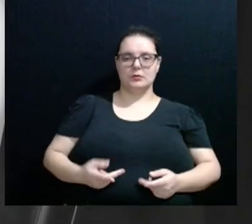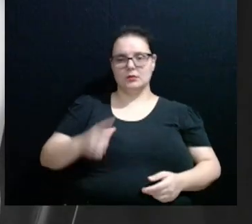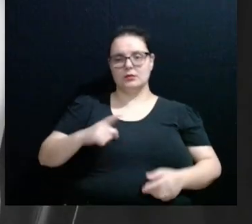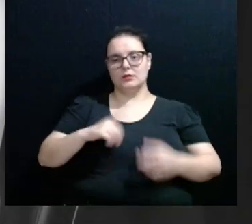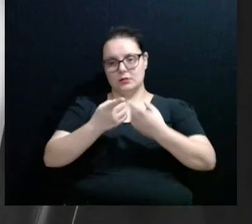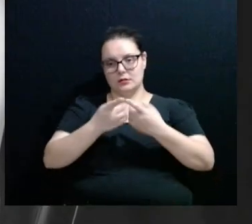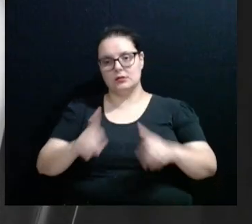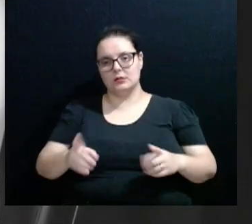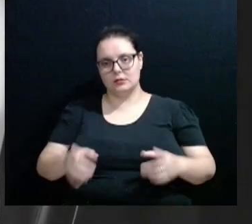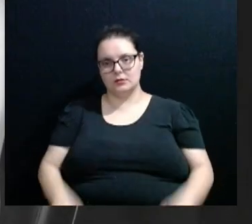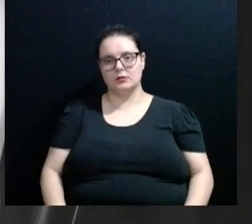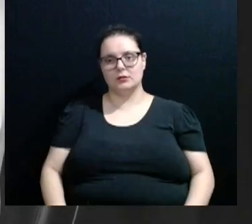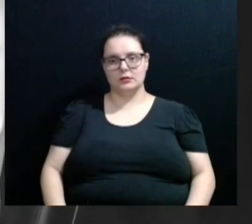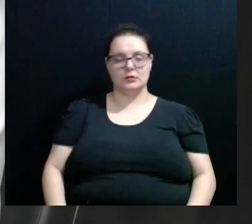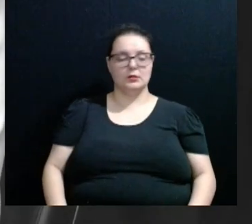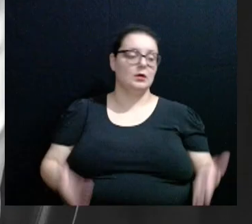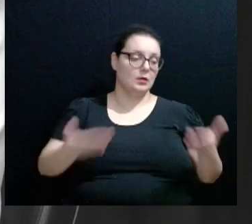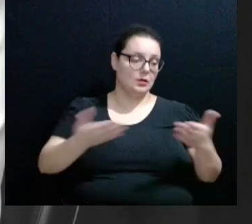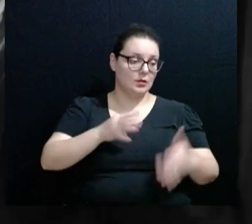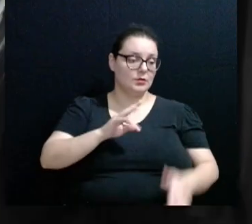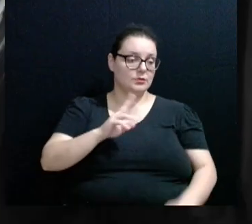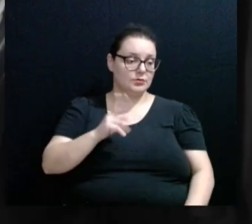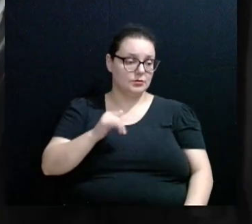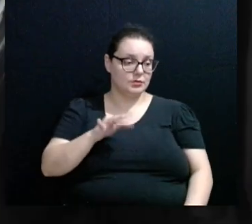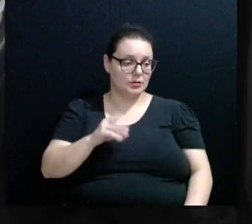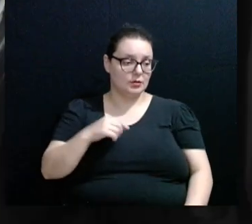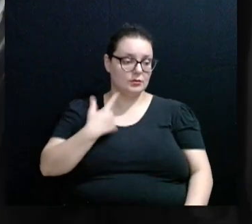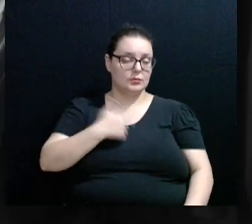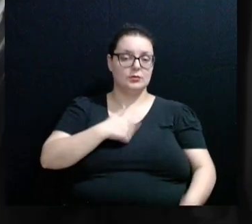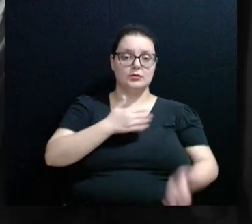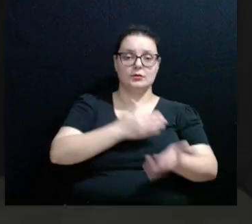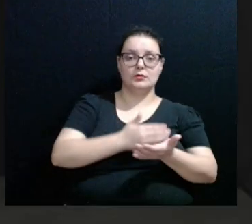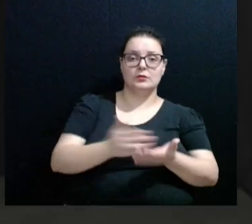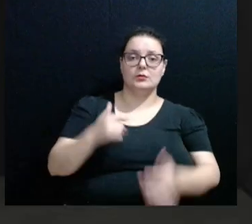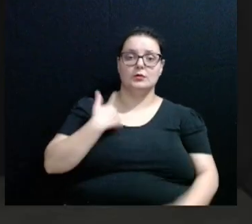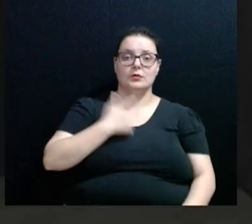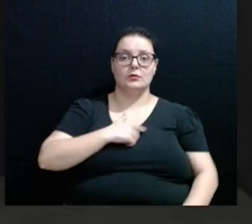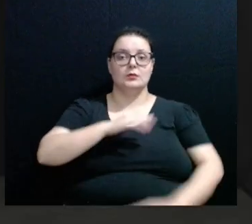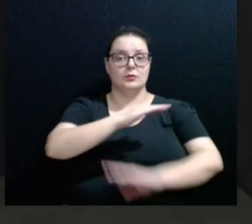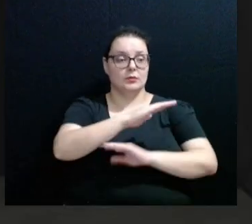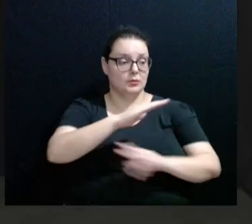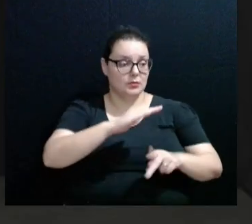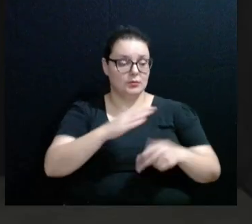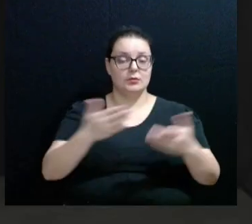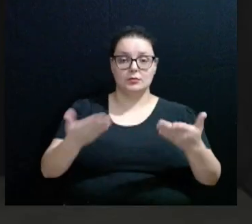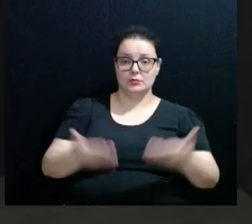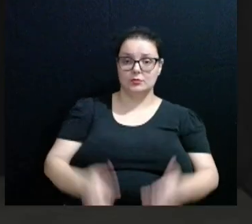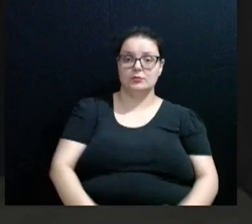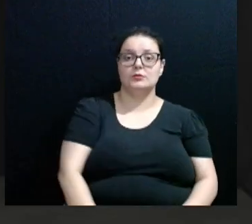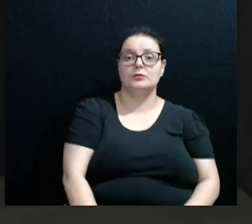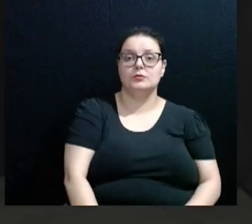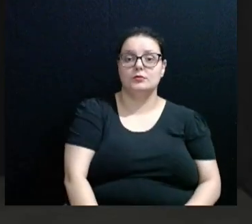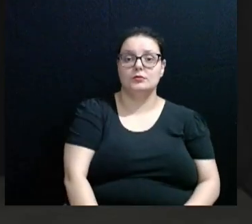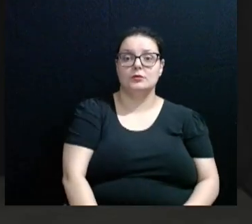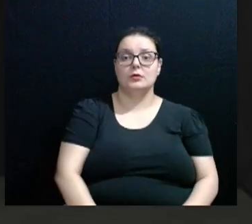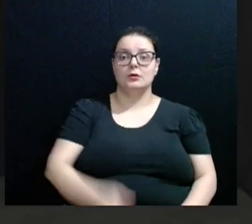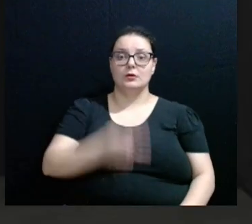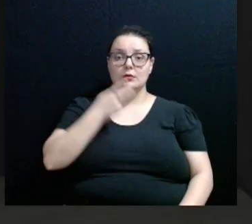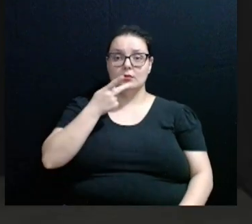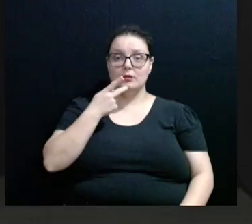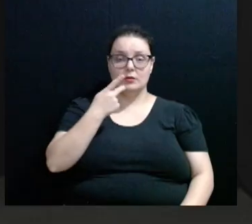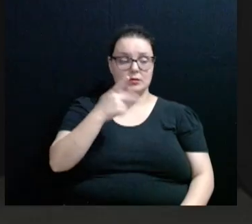dignidade. Agora, Tiago, a gente começou o nosso Na Casa do Povo de hoje falando justamente da